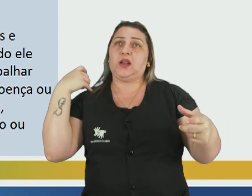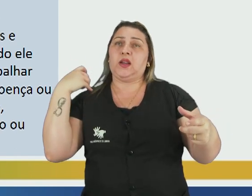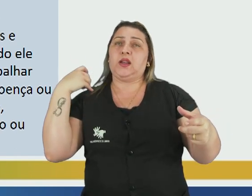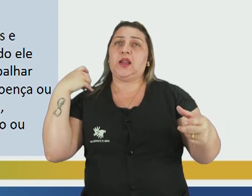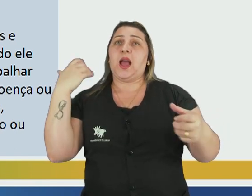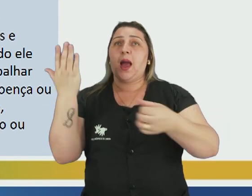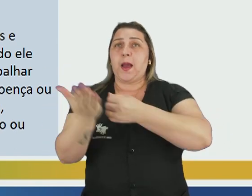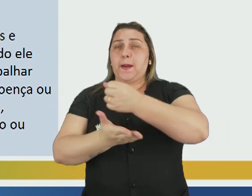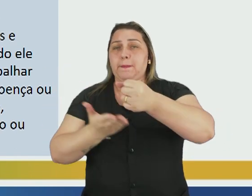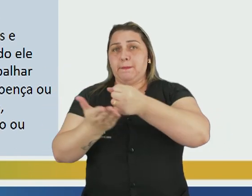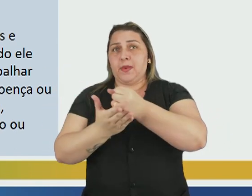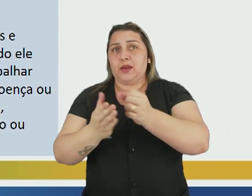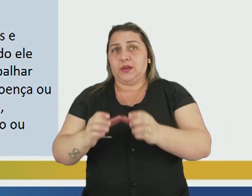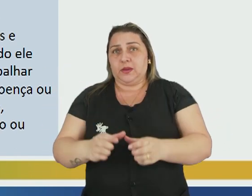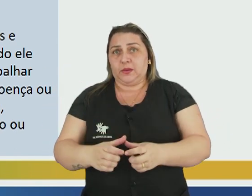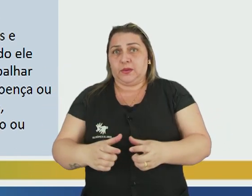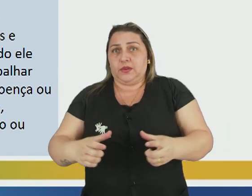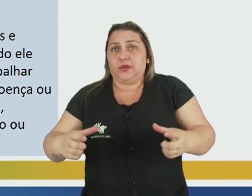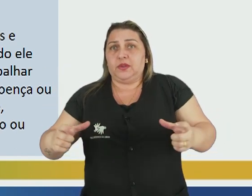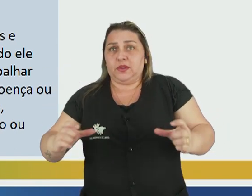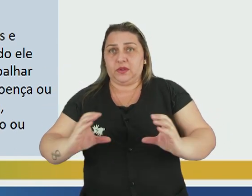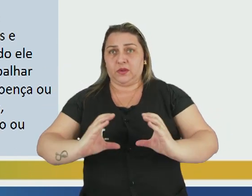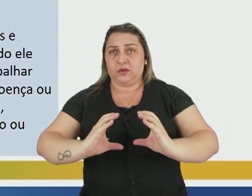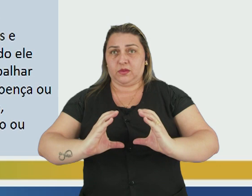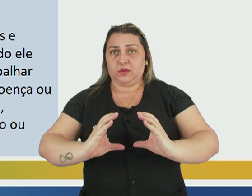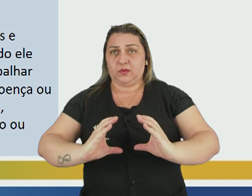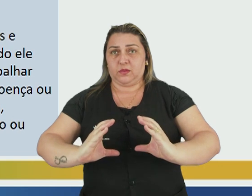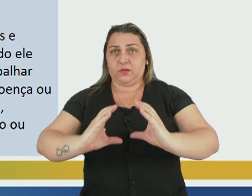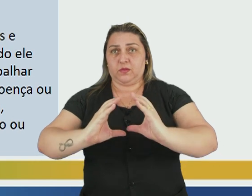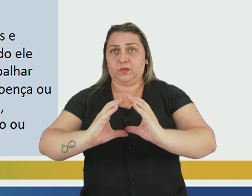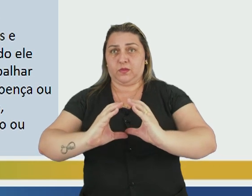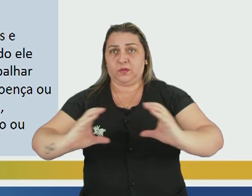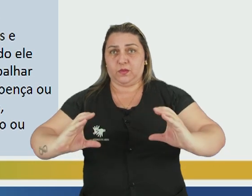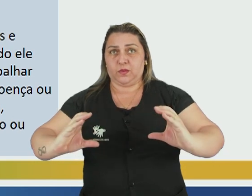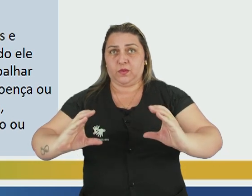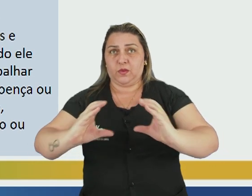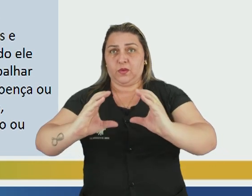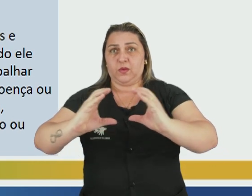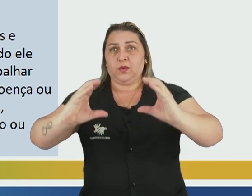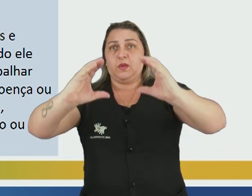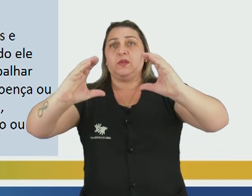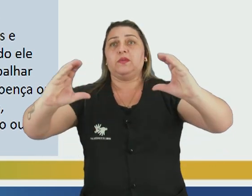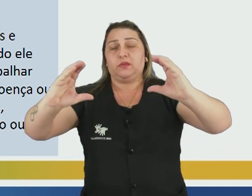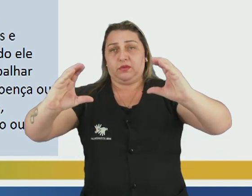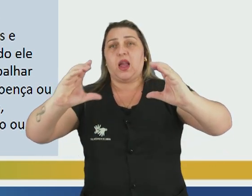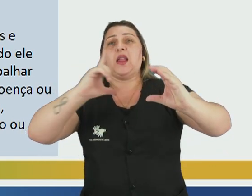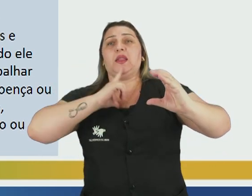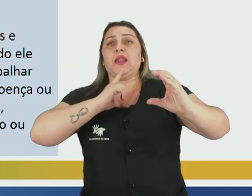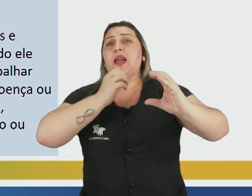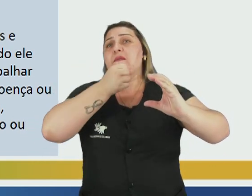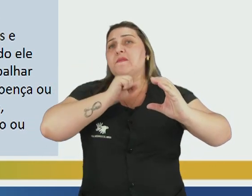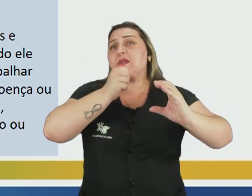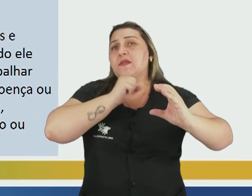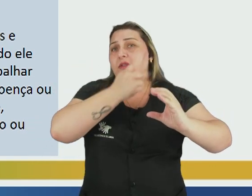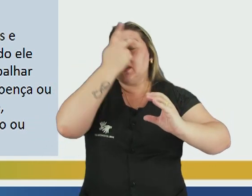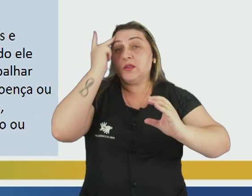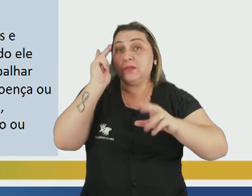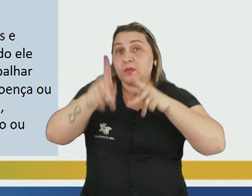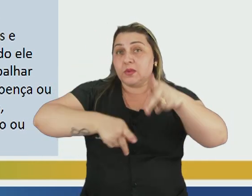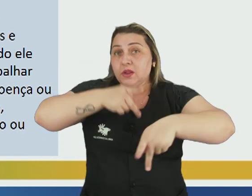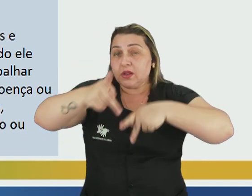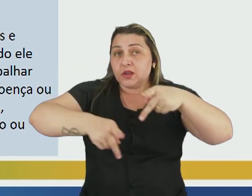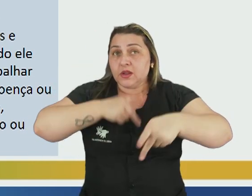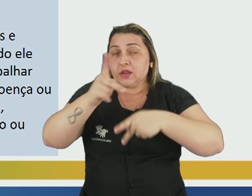Se a base está estreitando quando ela vai subindo, ela vai aumentando, você está tendo um envelhecimento da população.